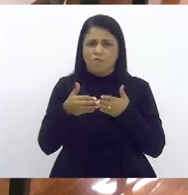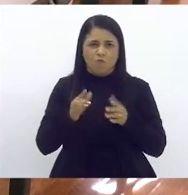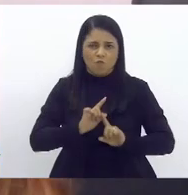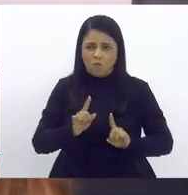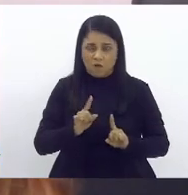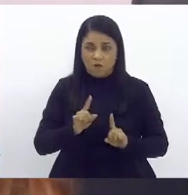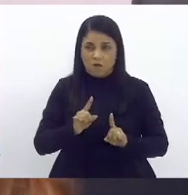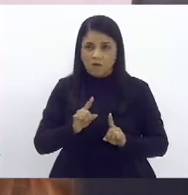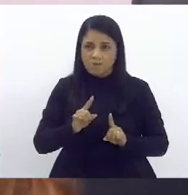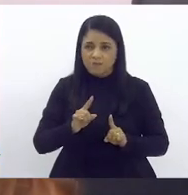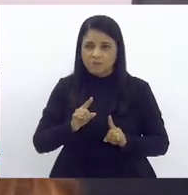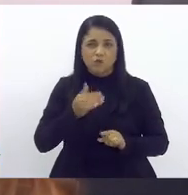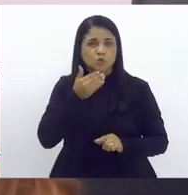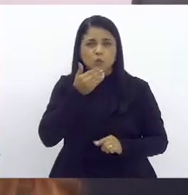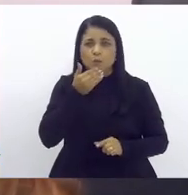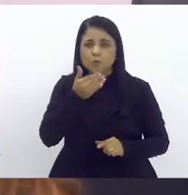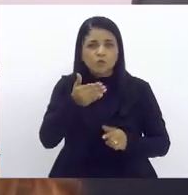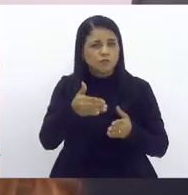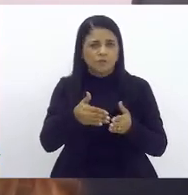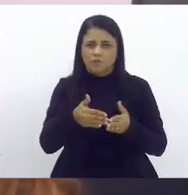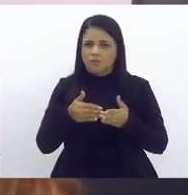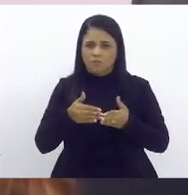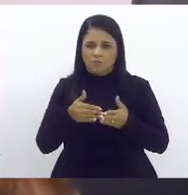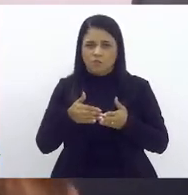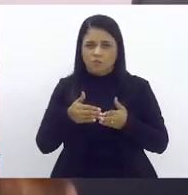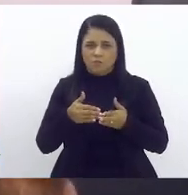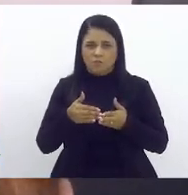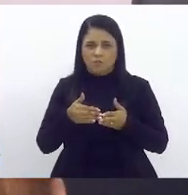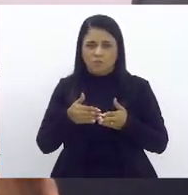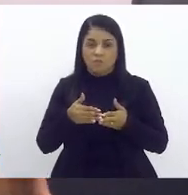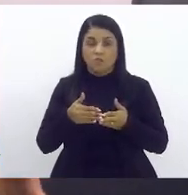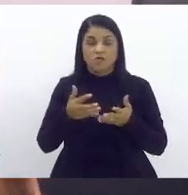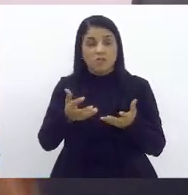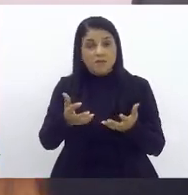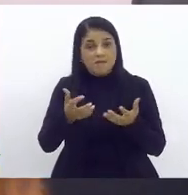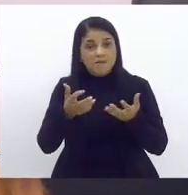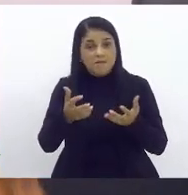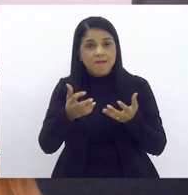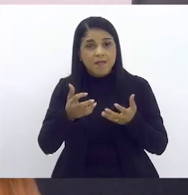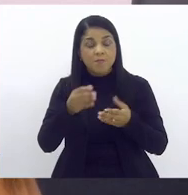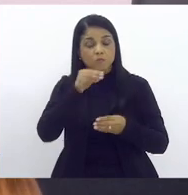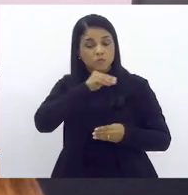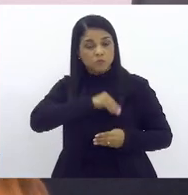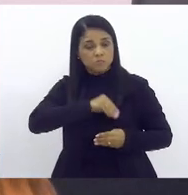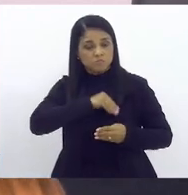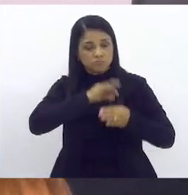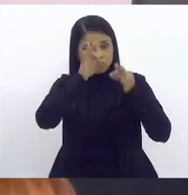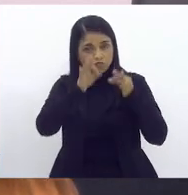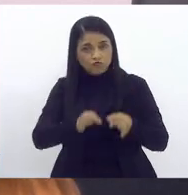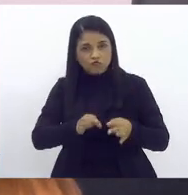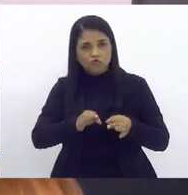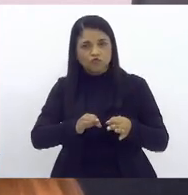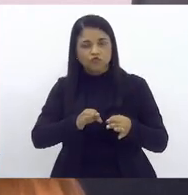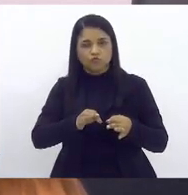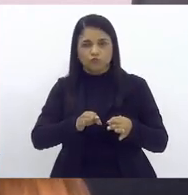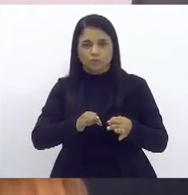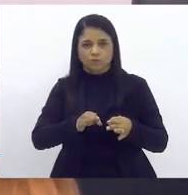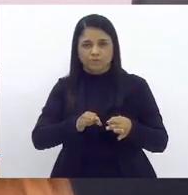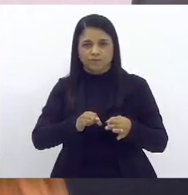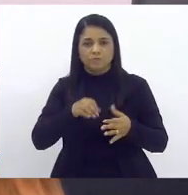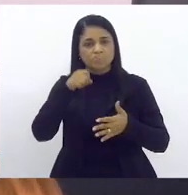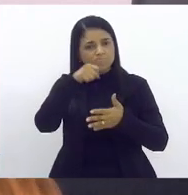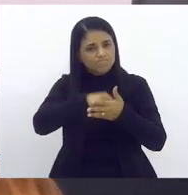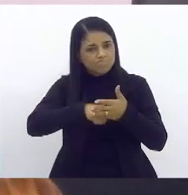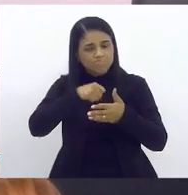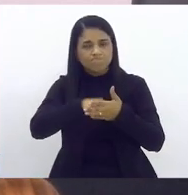Nós não estamos pedindo favor. Nós queremos o que é justo e merecido. Nós